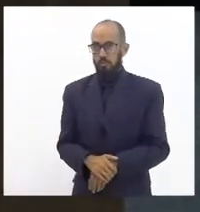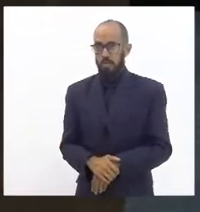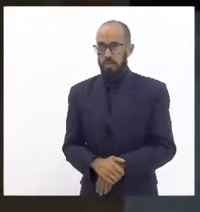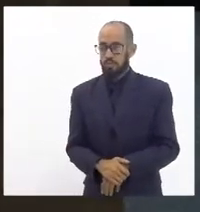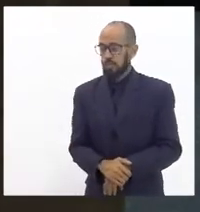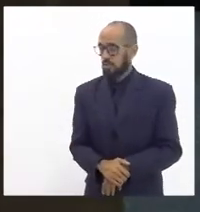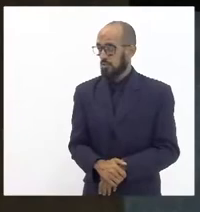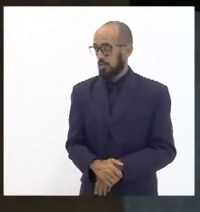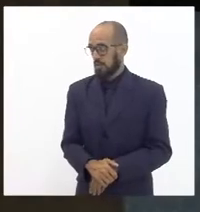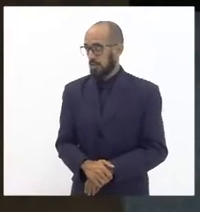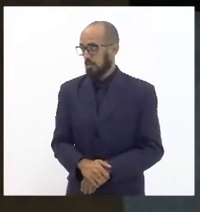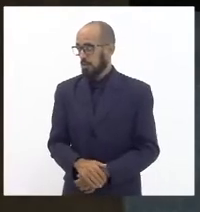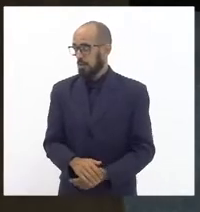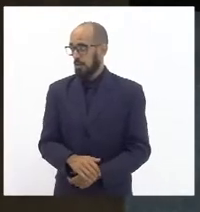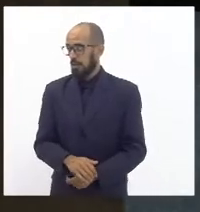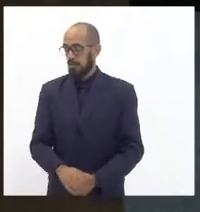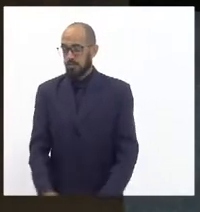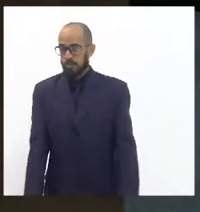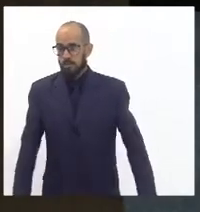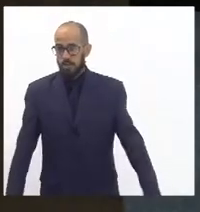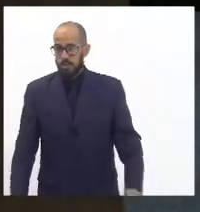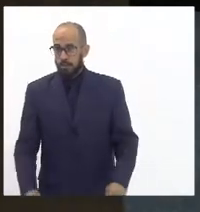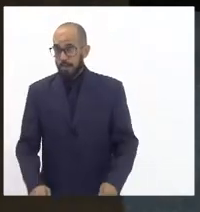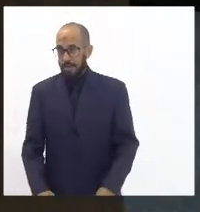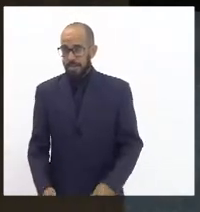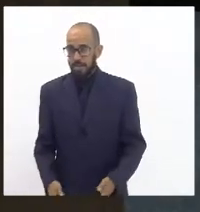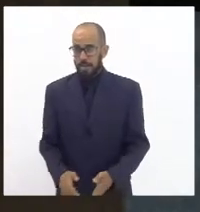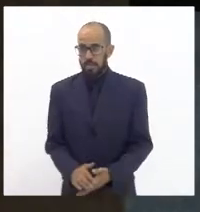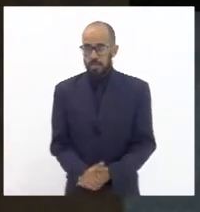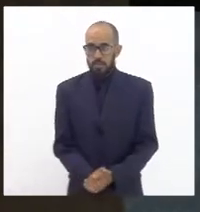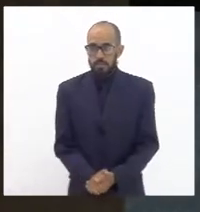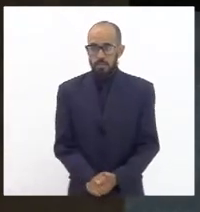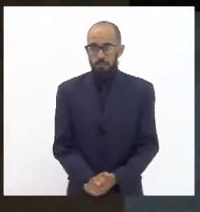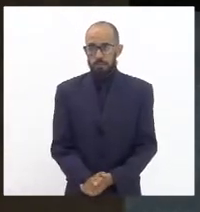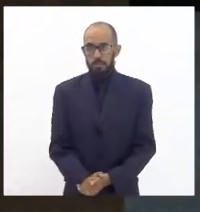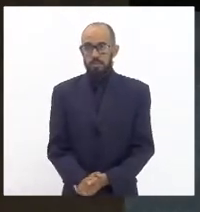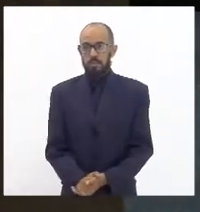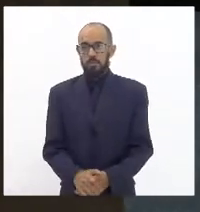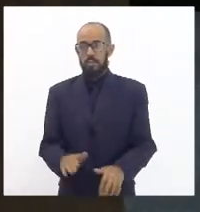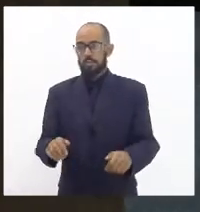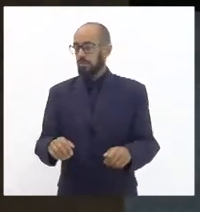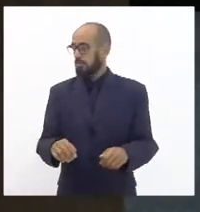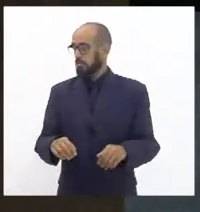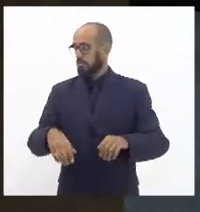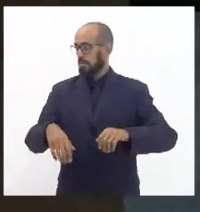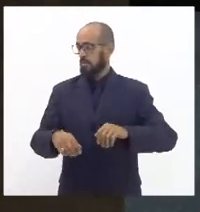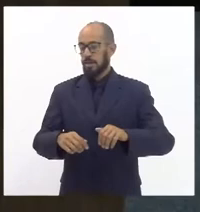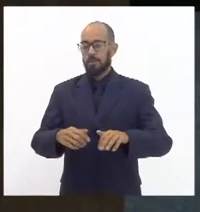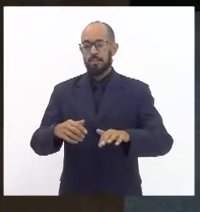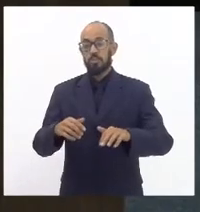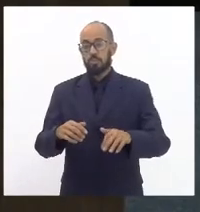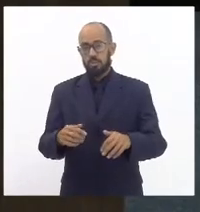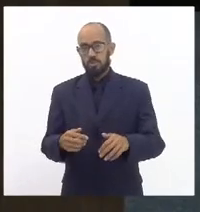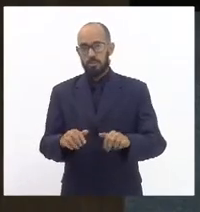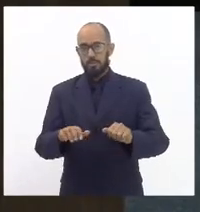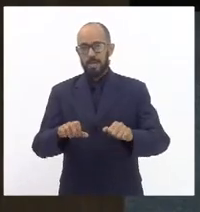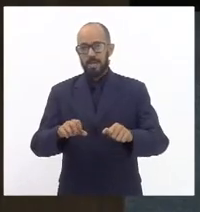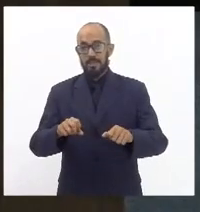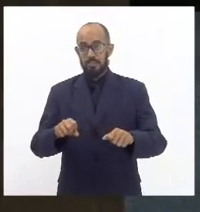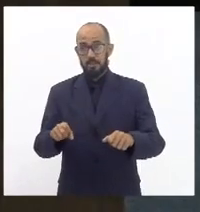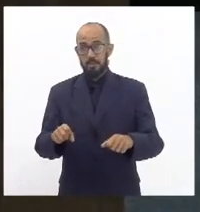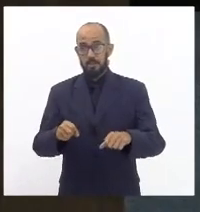seja colocado nos contracheques na eu do Estado esse lembrete para designação do imposto de renda para o fundo da da infância